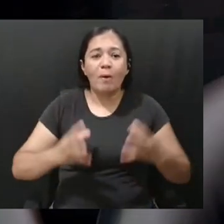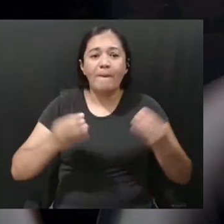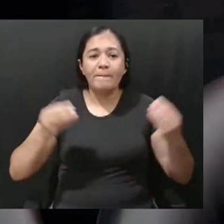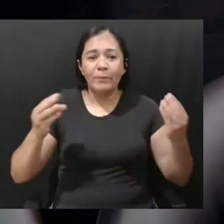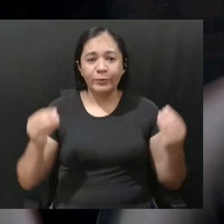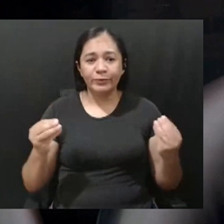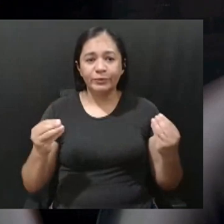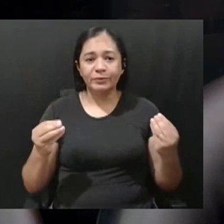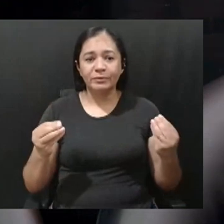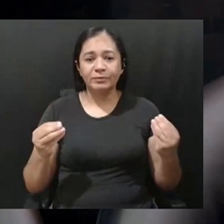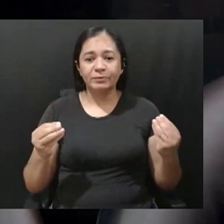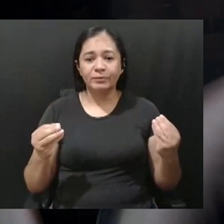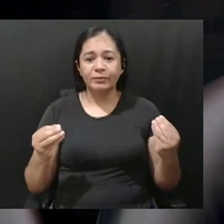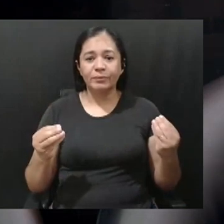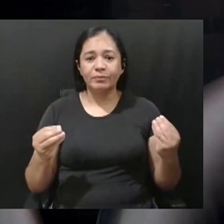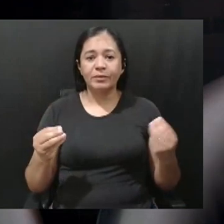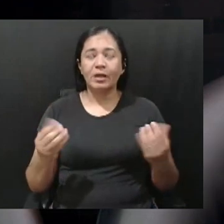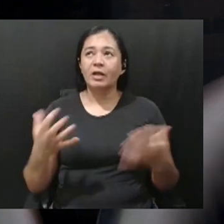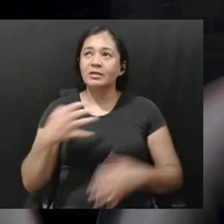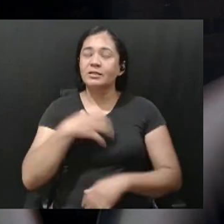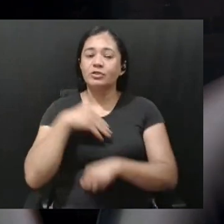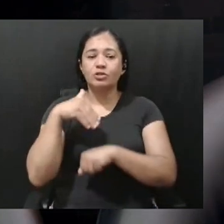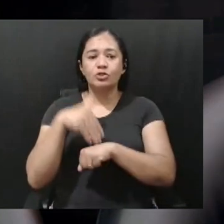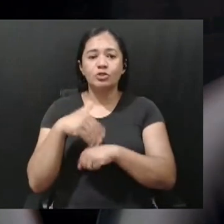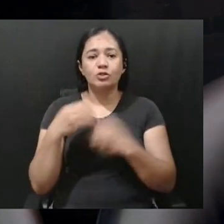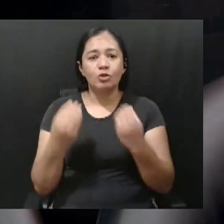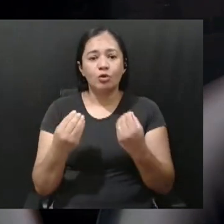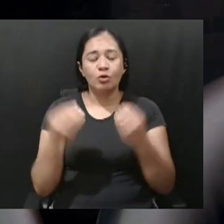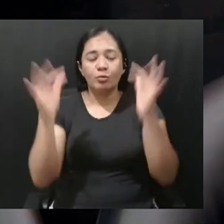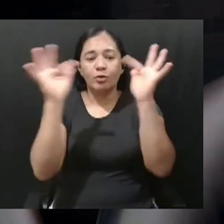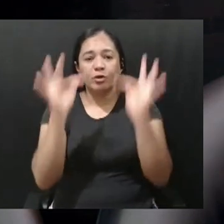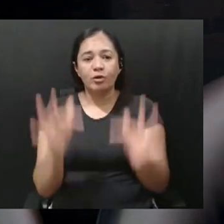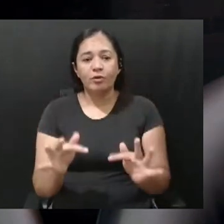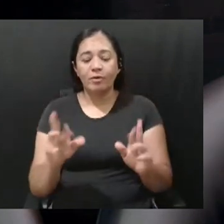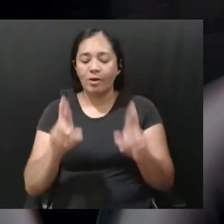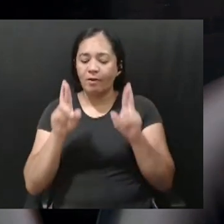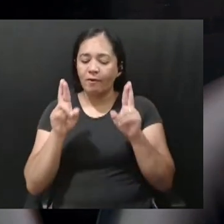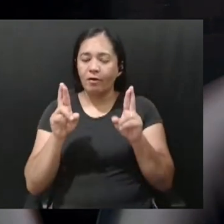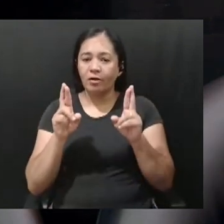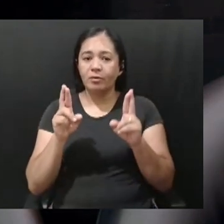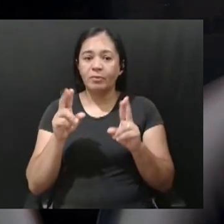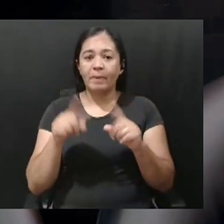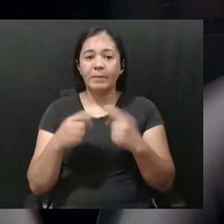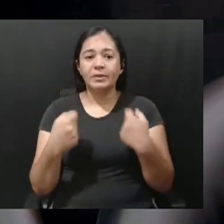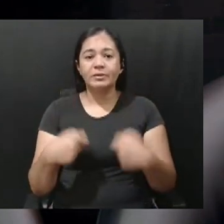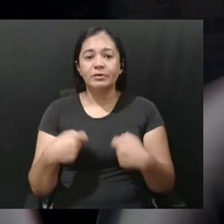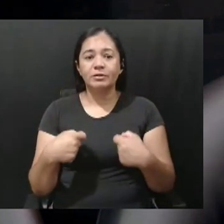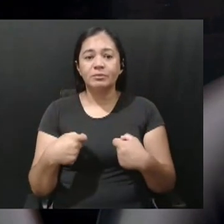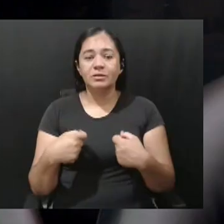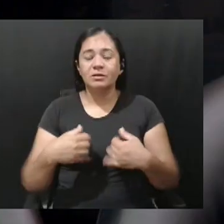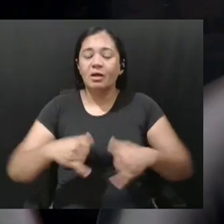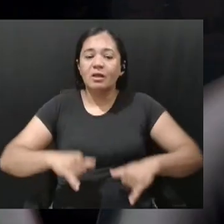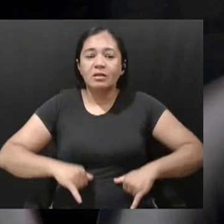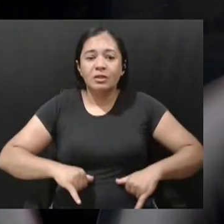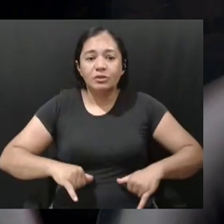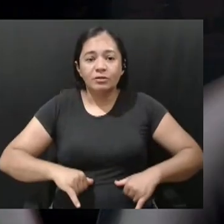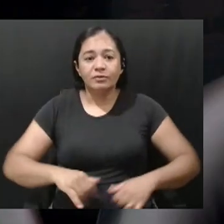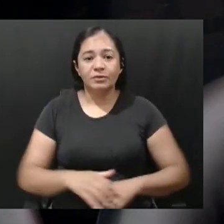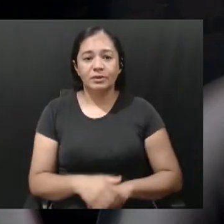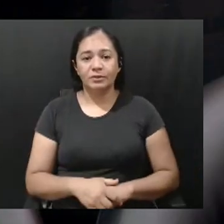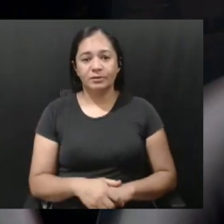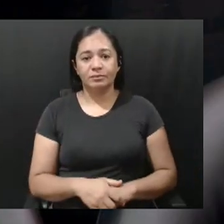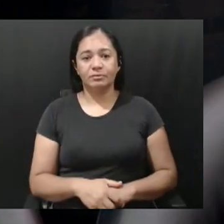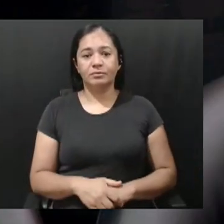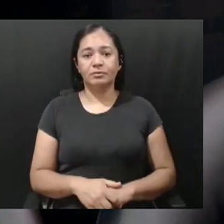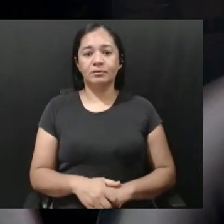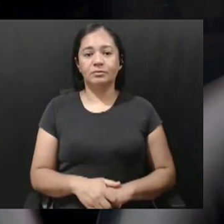culpa, né. Como que eu estou Sim, feliz, estou comemorando, sendo que eu deveria estar sofrendo, né. verdade, é. E aí isso é uma armadilha, né,